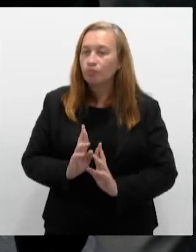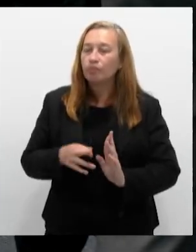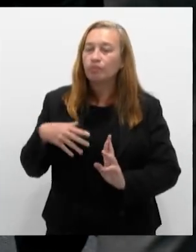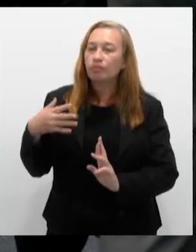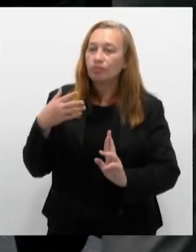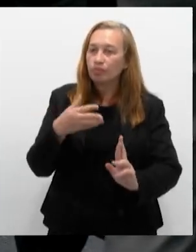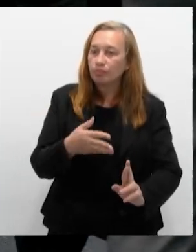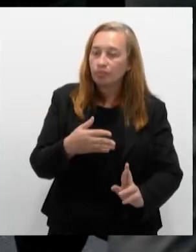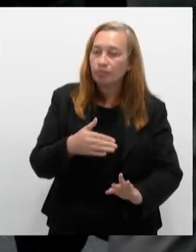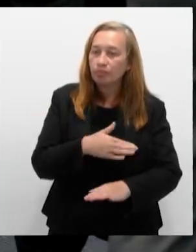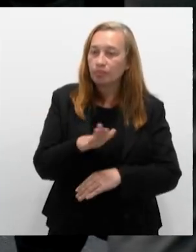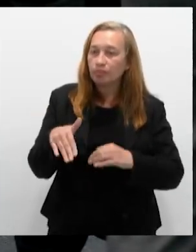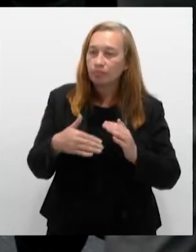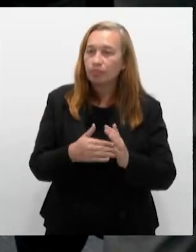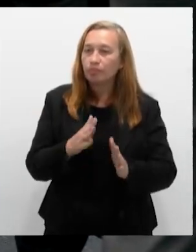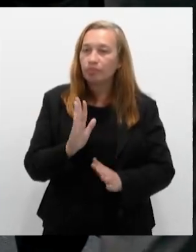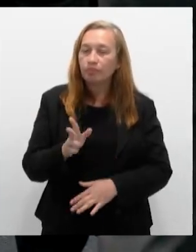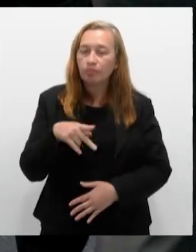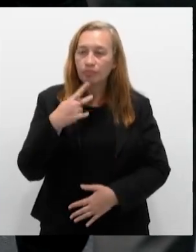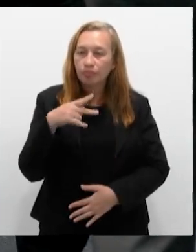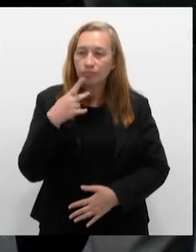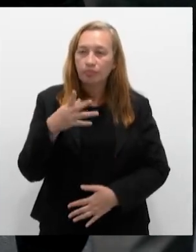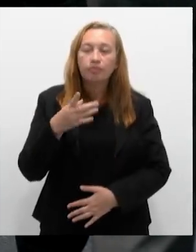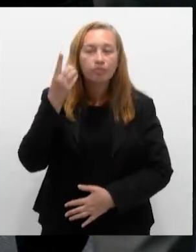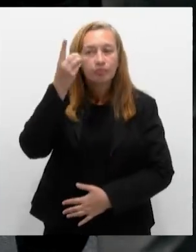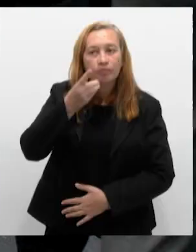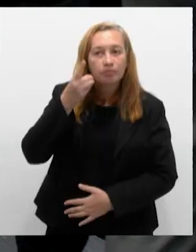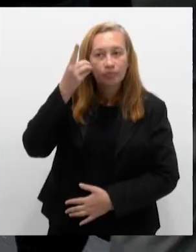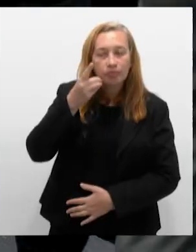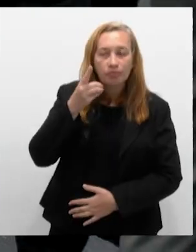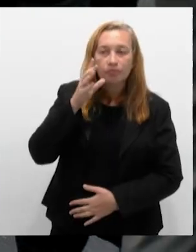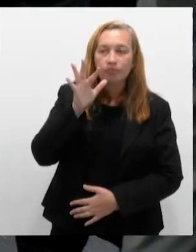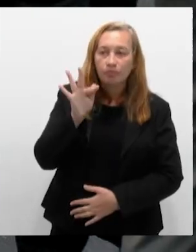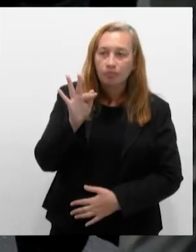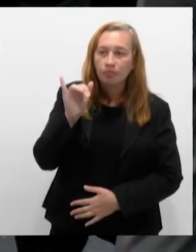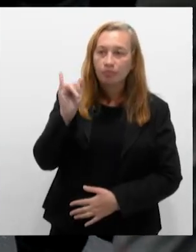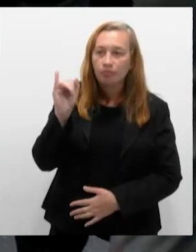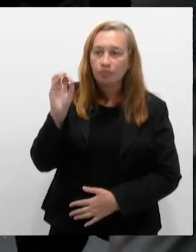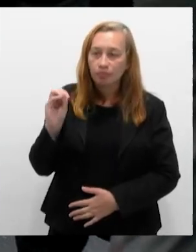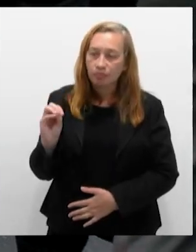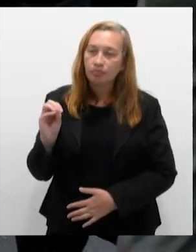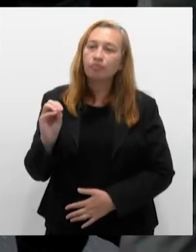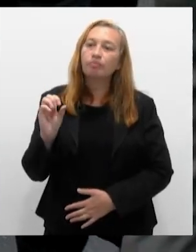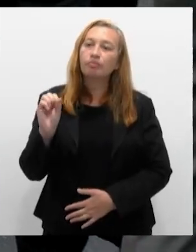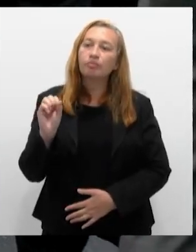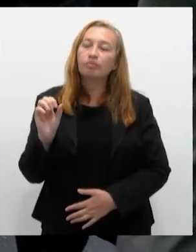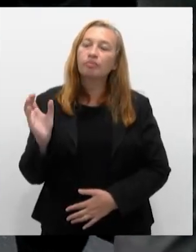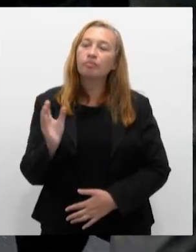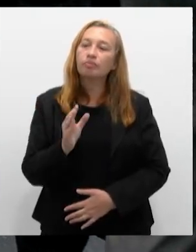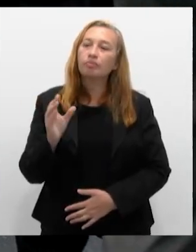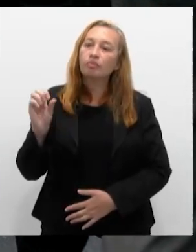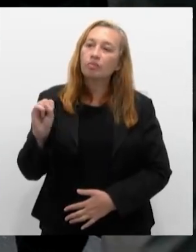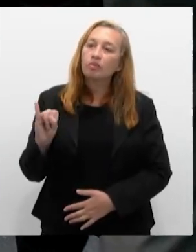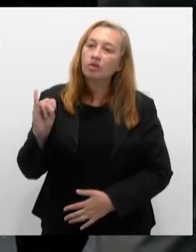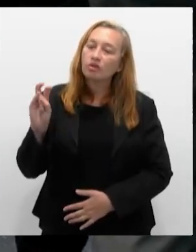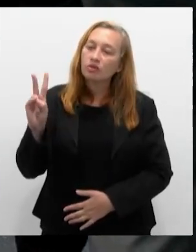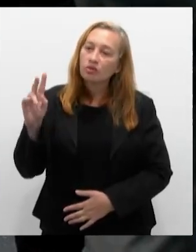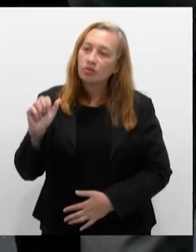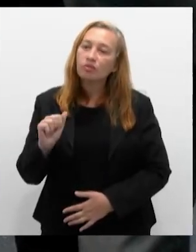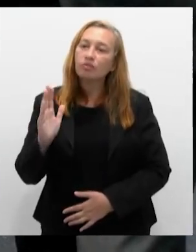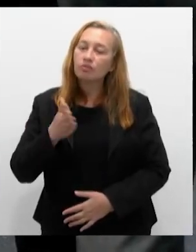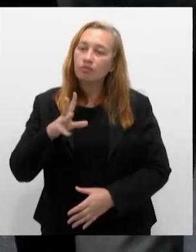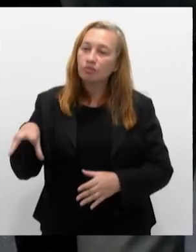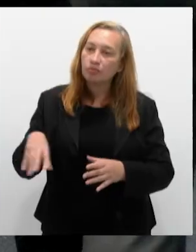todos, não é, como bem destacou o deputado Fábio Silva, já foi integrante